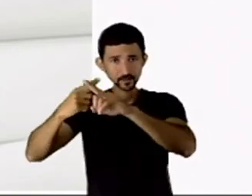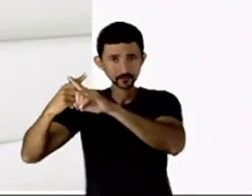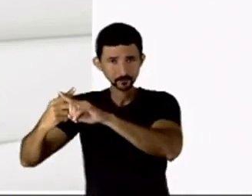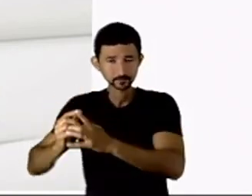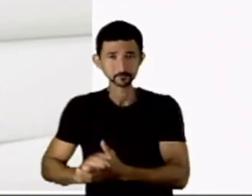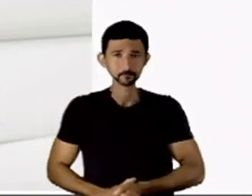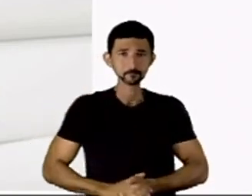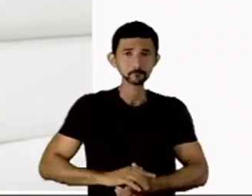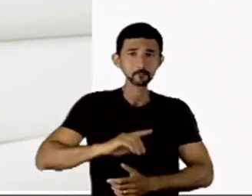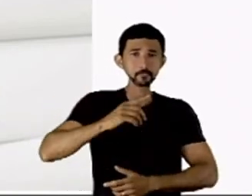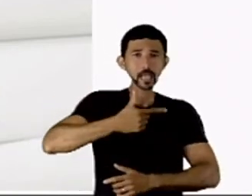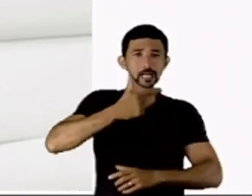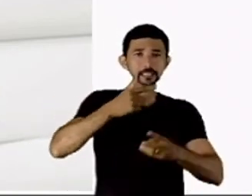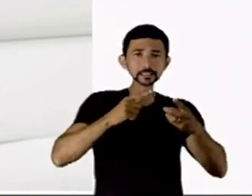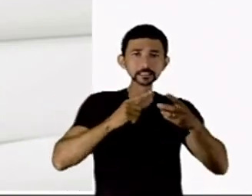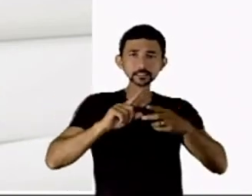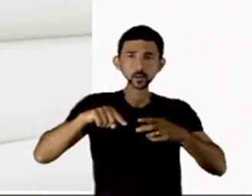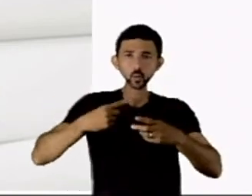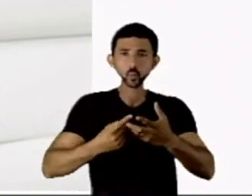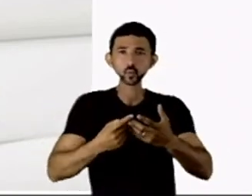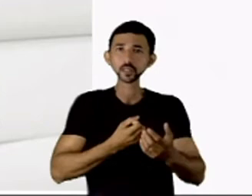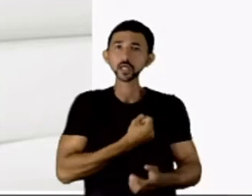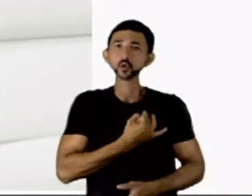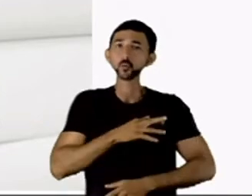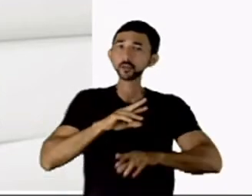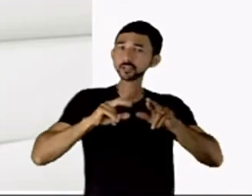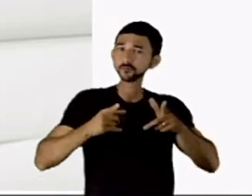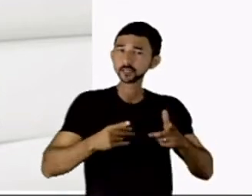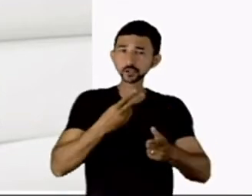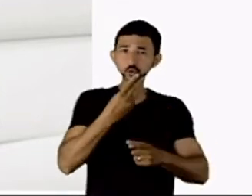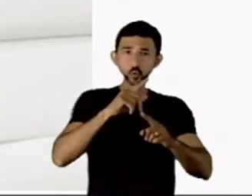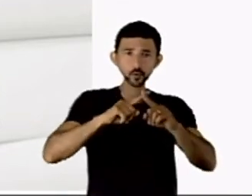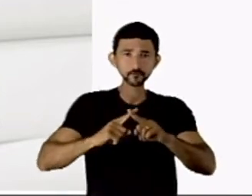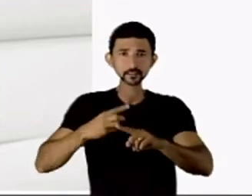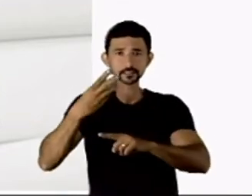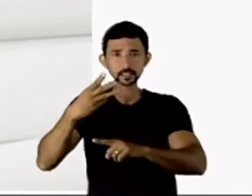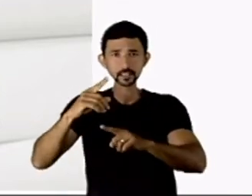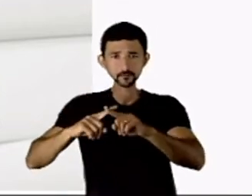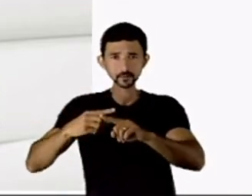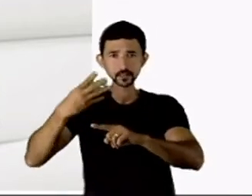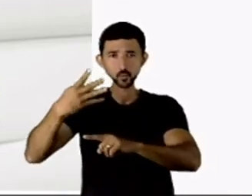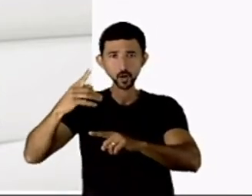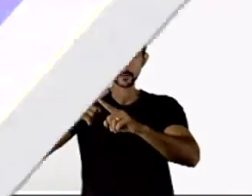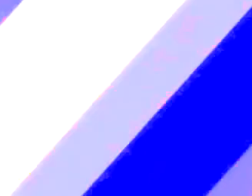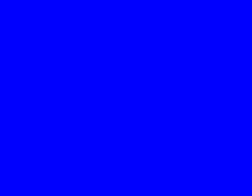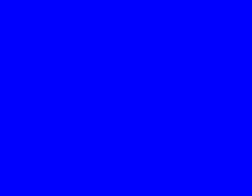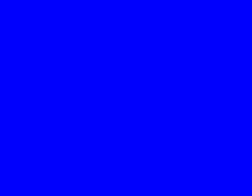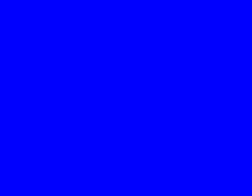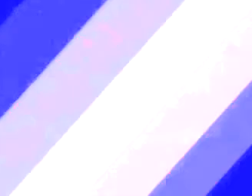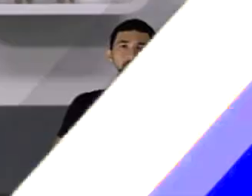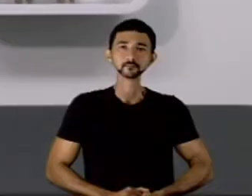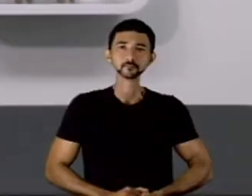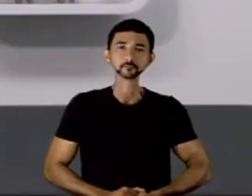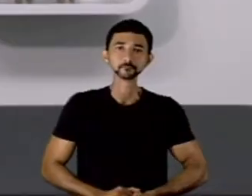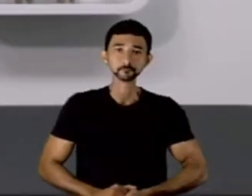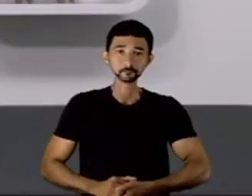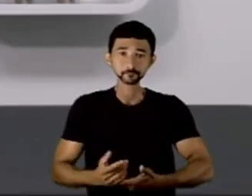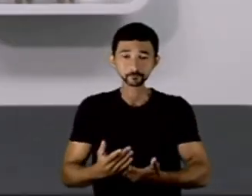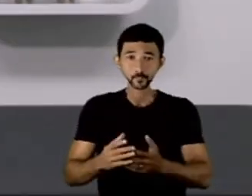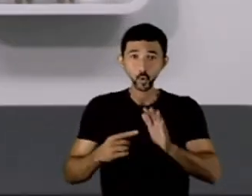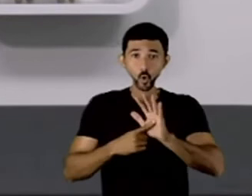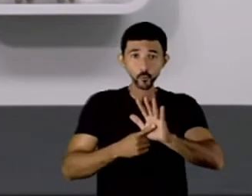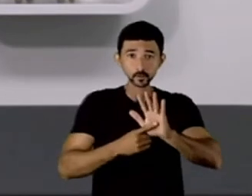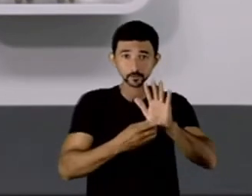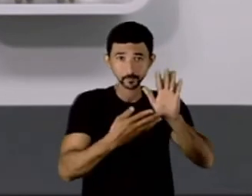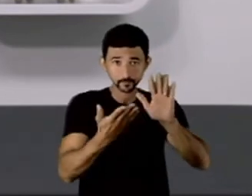E a segunda, de números diferentes. No caso, 2 vezes 3 vezes 4 vezes 5. A partir do que eu mostrei